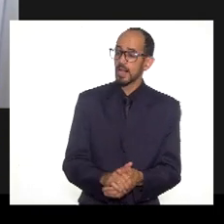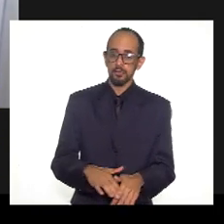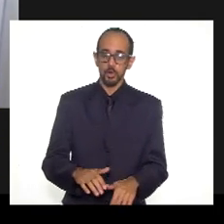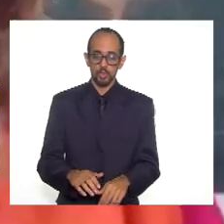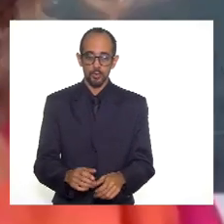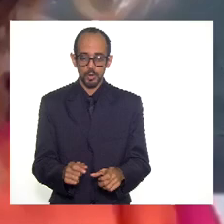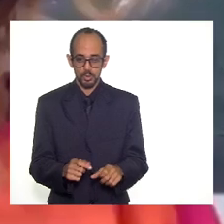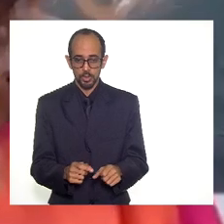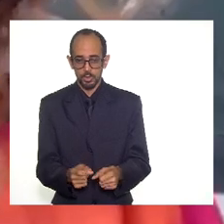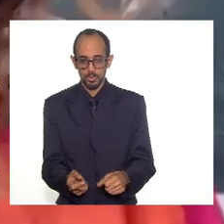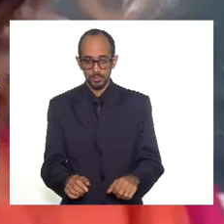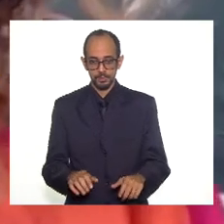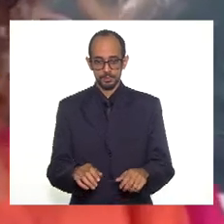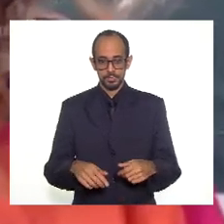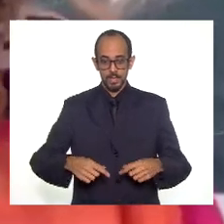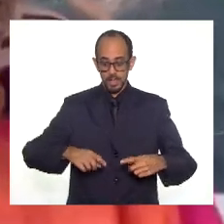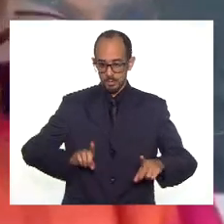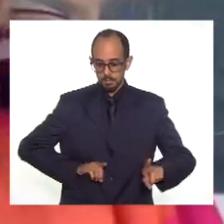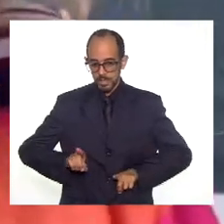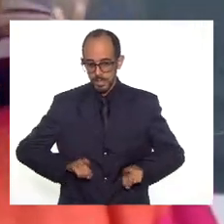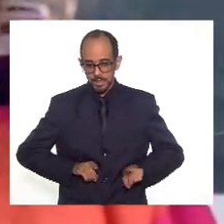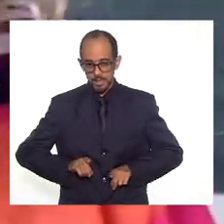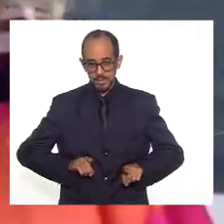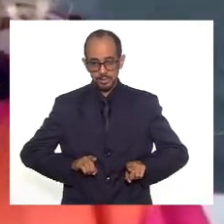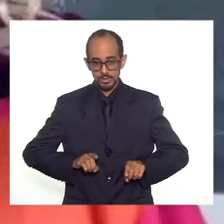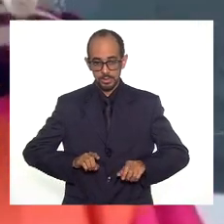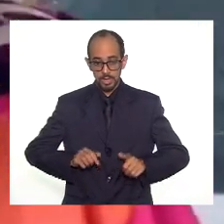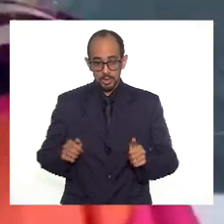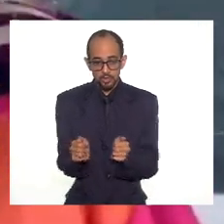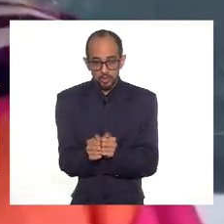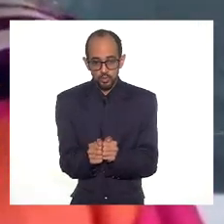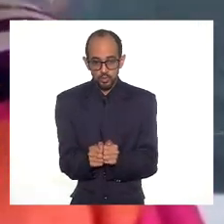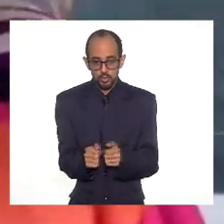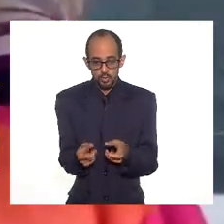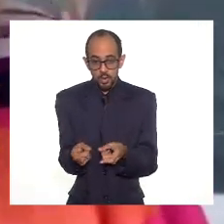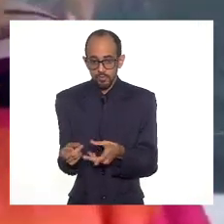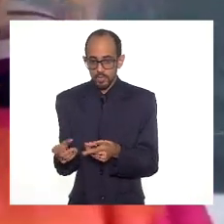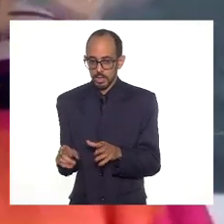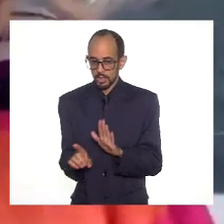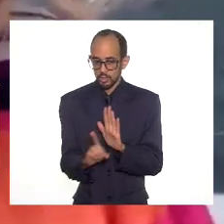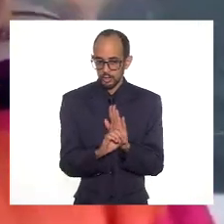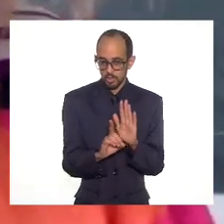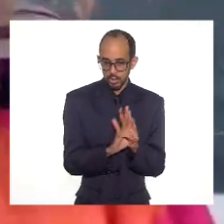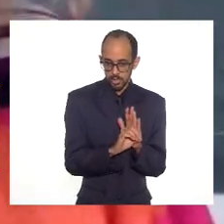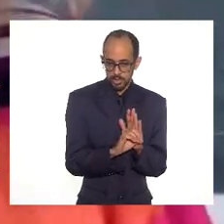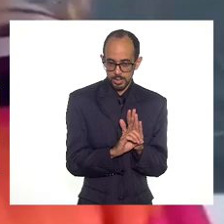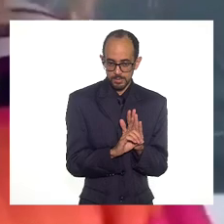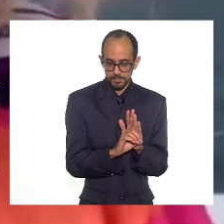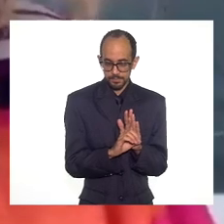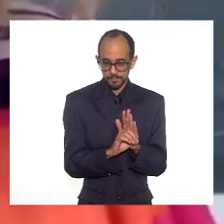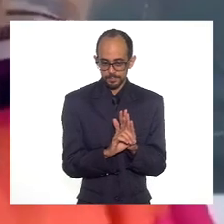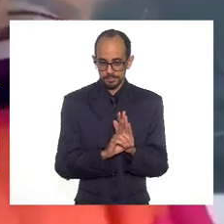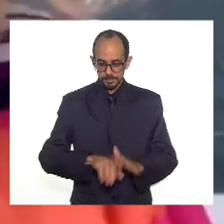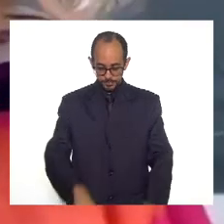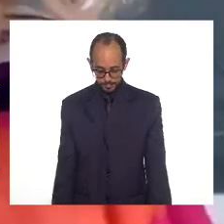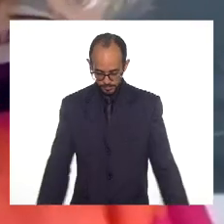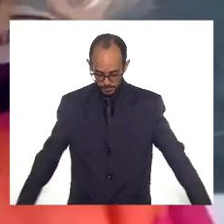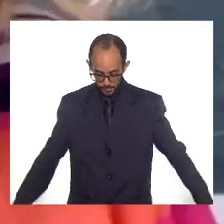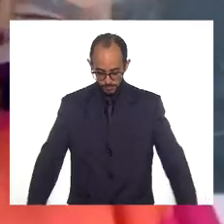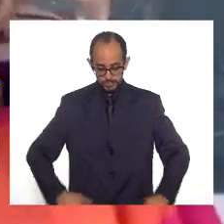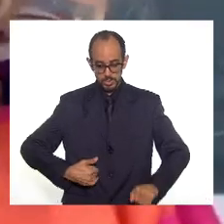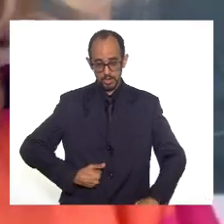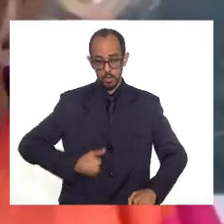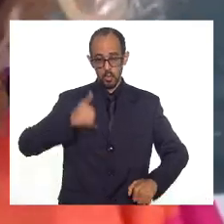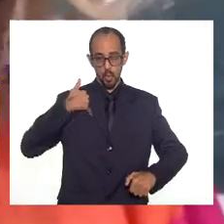parente envolvido com tráfico de drogas. Queria declarar aqui que o meu assessor Rumba Gabriel tem bastante orgulho da sua